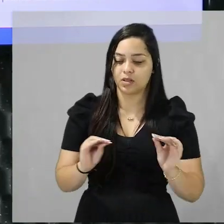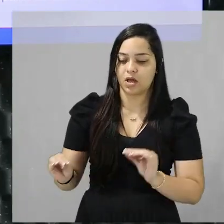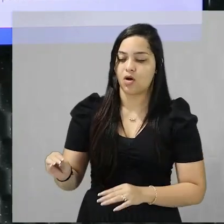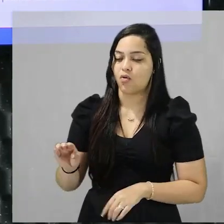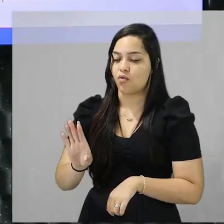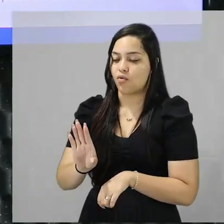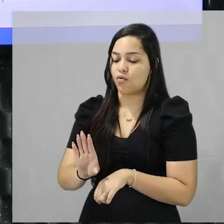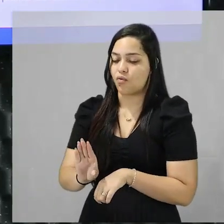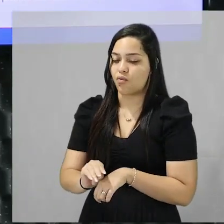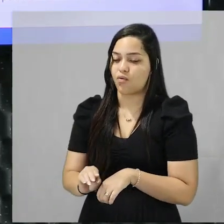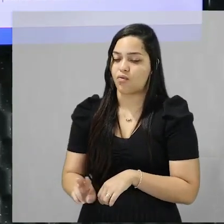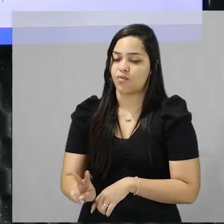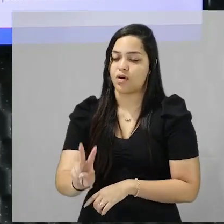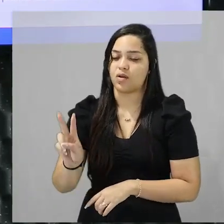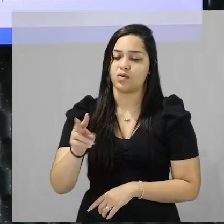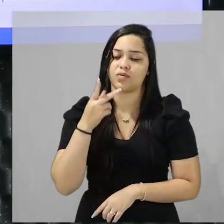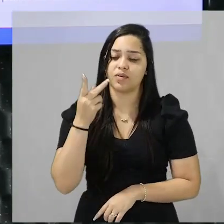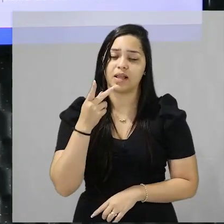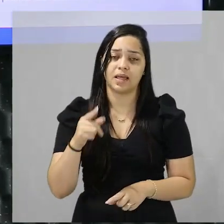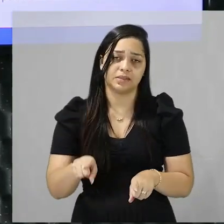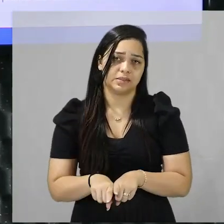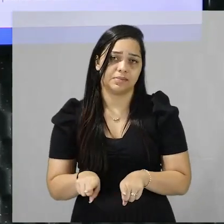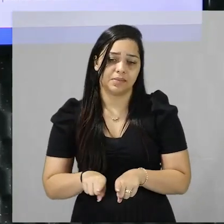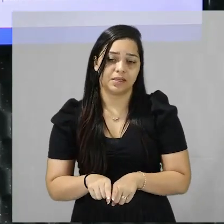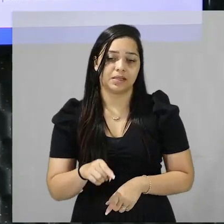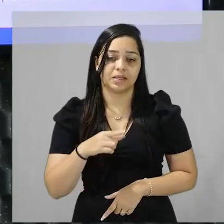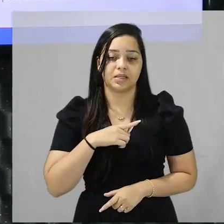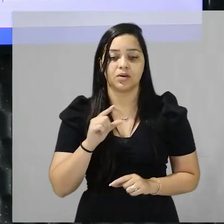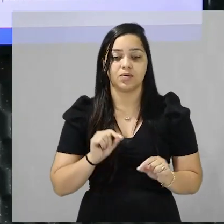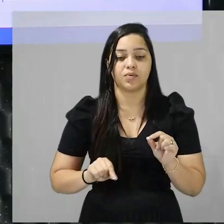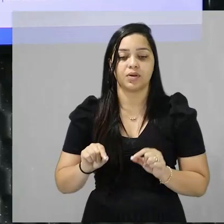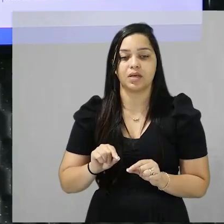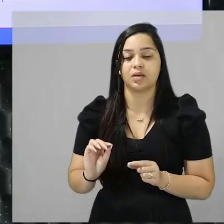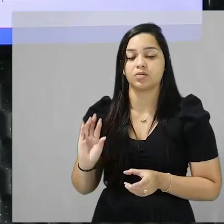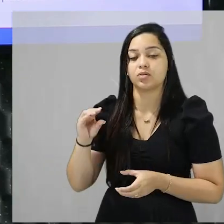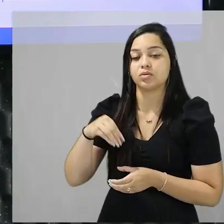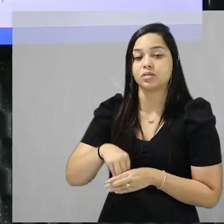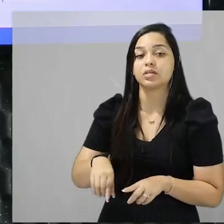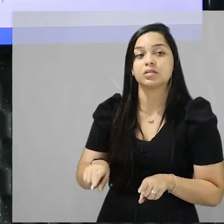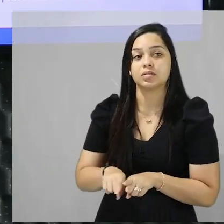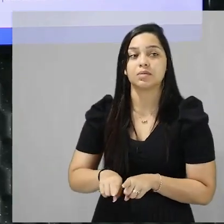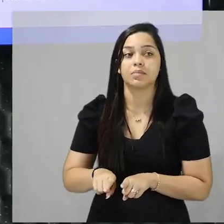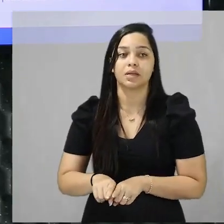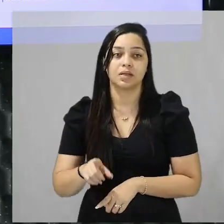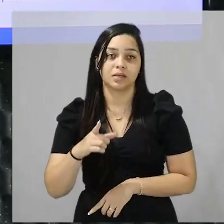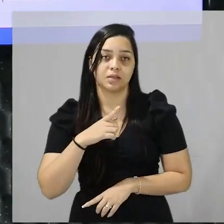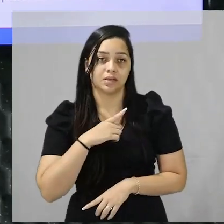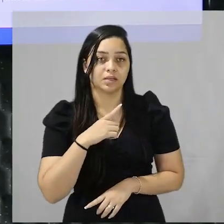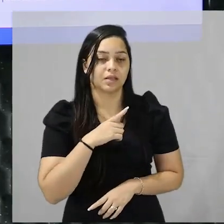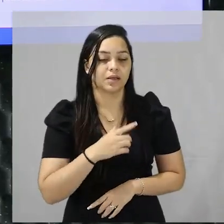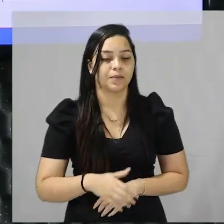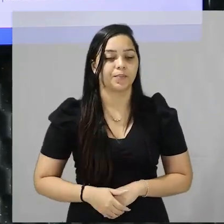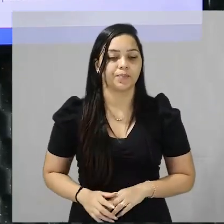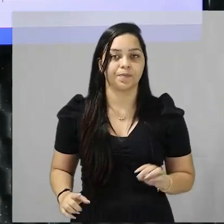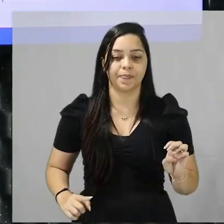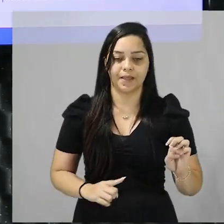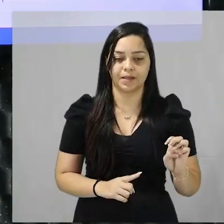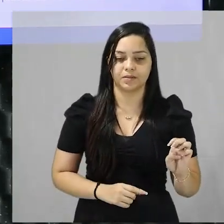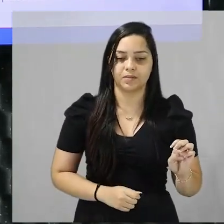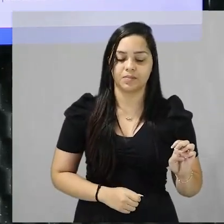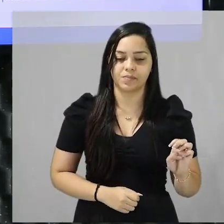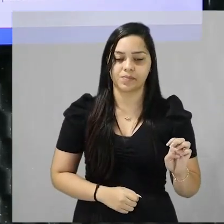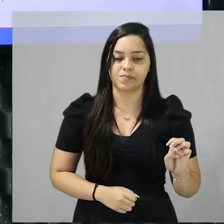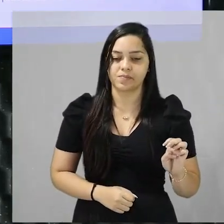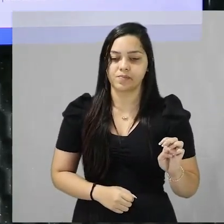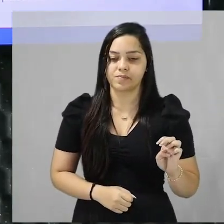valores e ditar os valores. Ela necessariamente vai nos introduzir, tá? Proibição da interferência